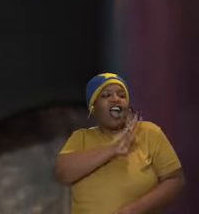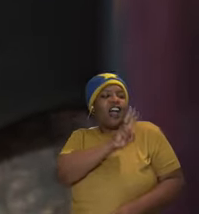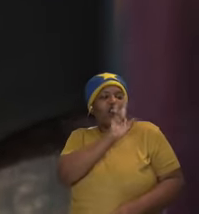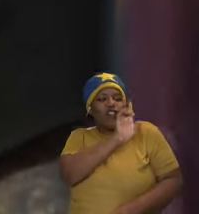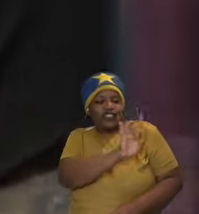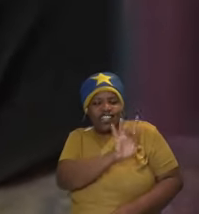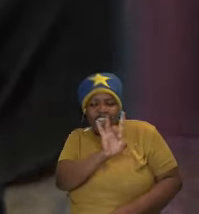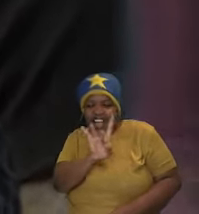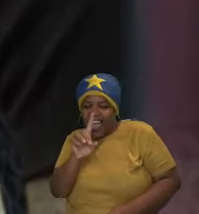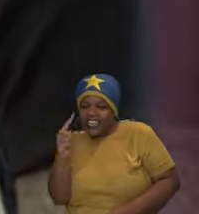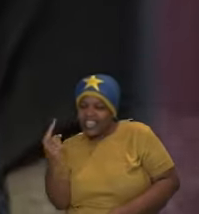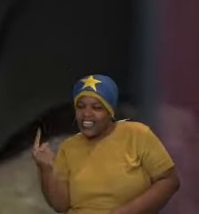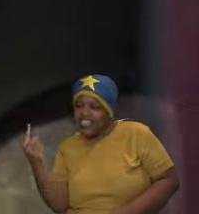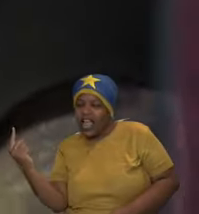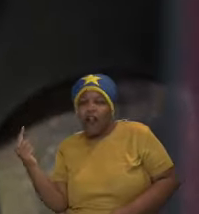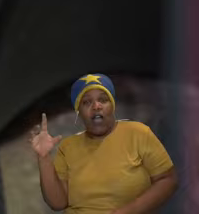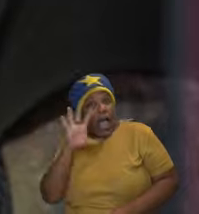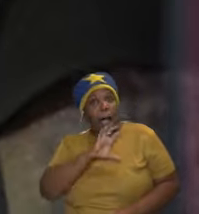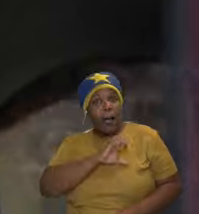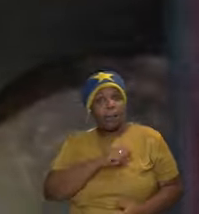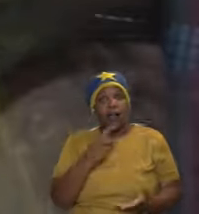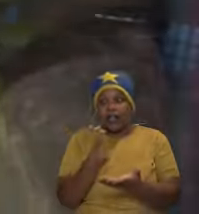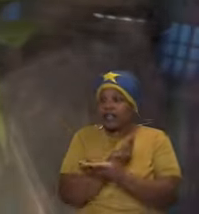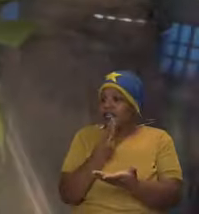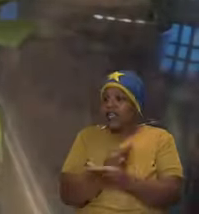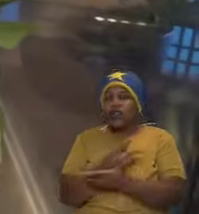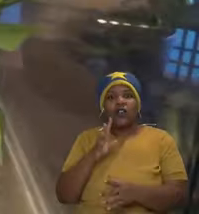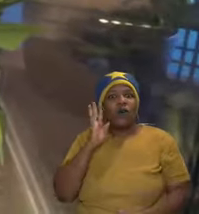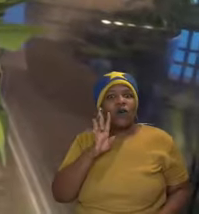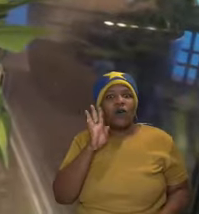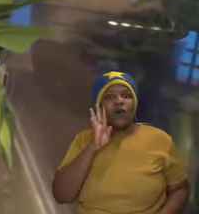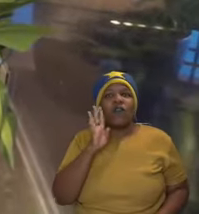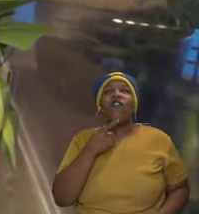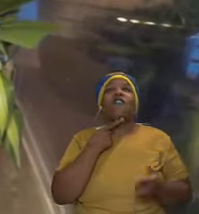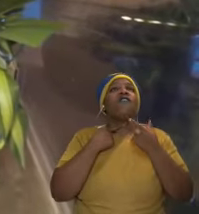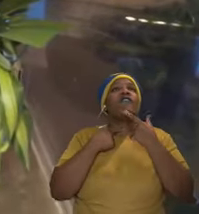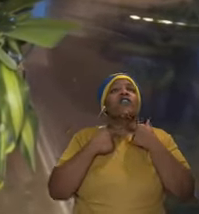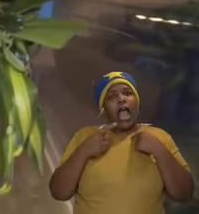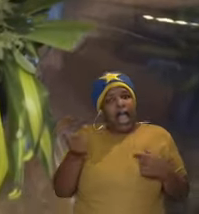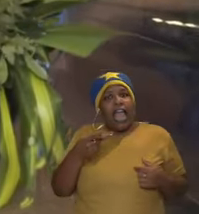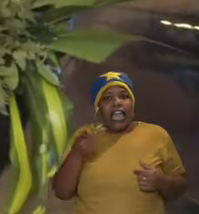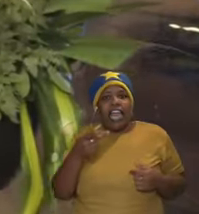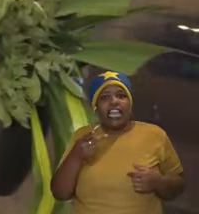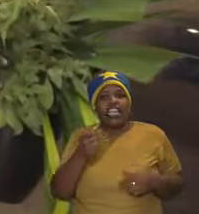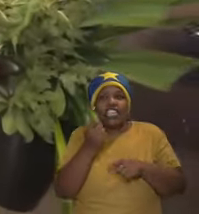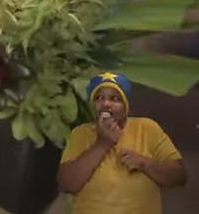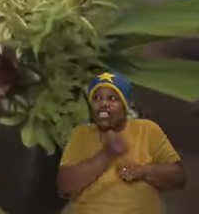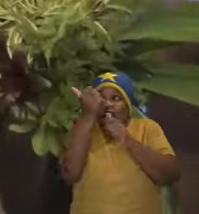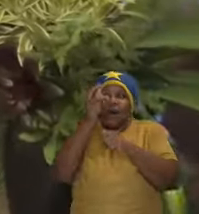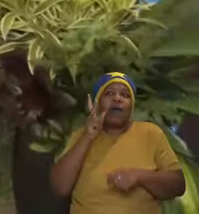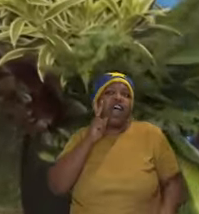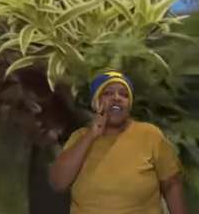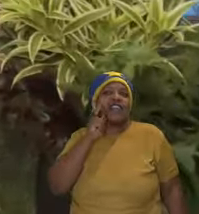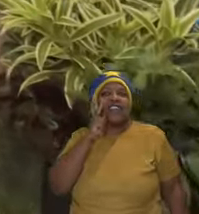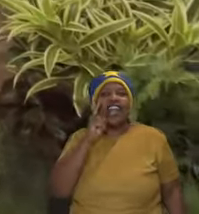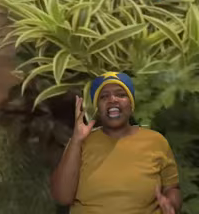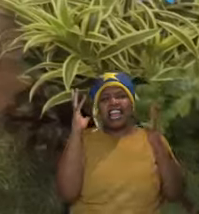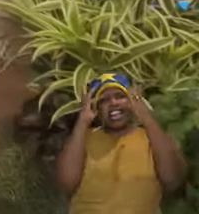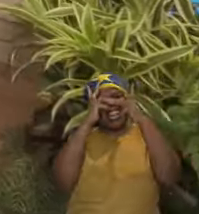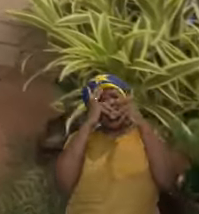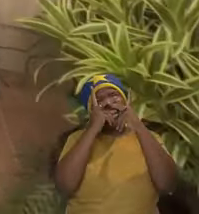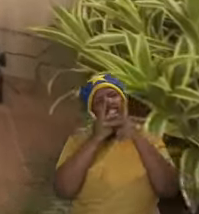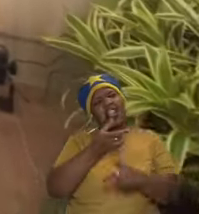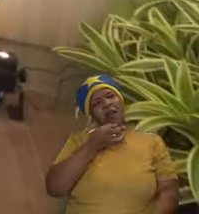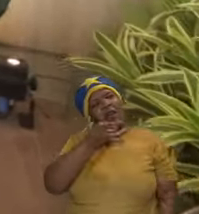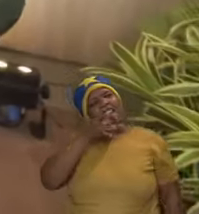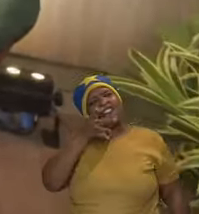dia. Você amava meus defeitos de um jeito massa. Almejava meus erros, champanhe, vinho nas praças. Linda pra